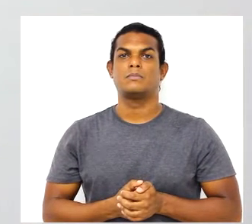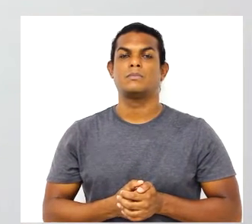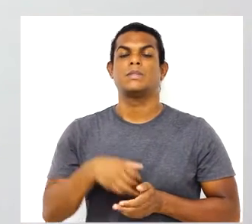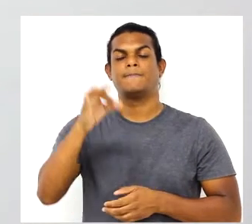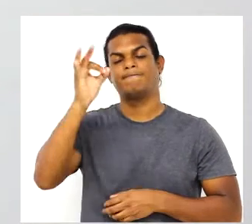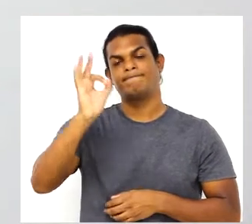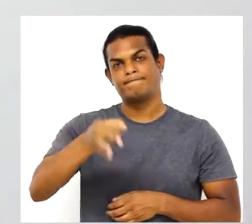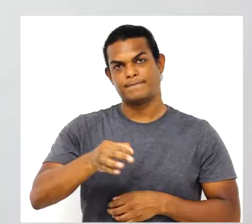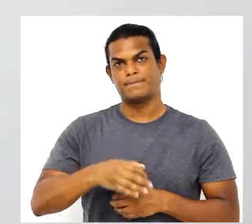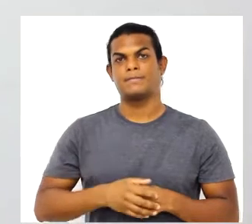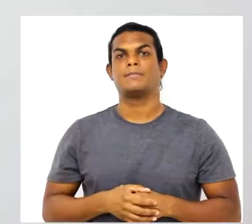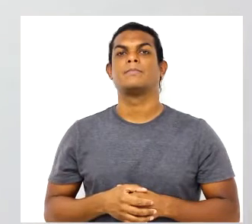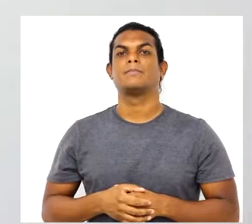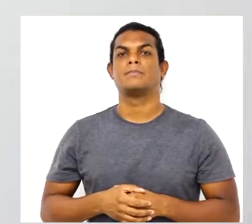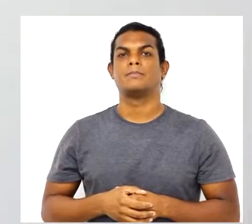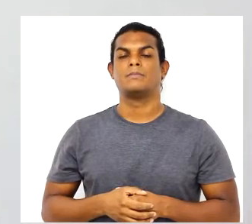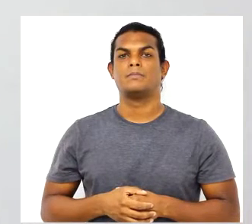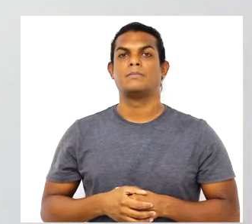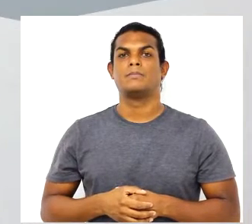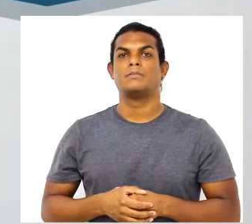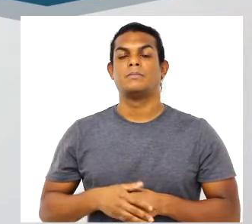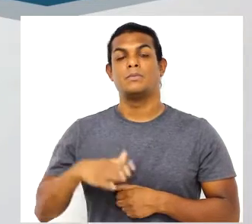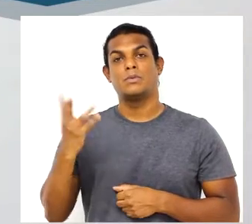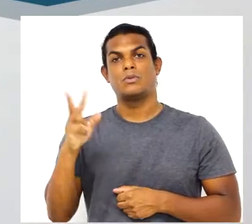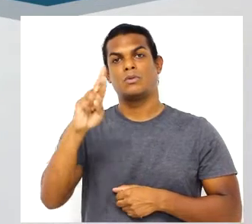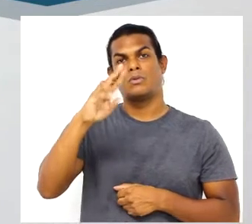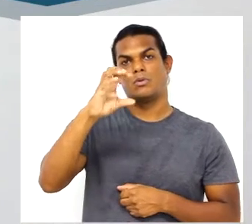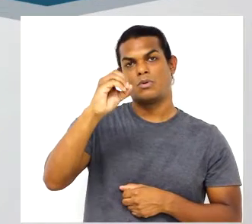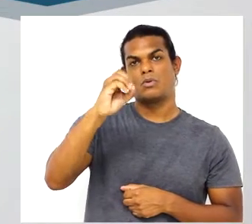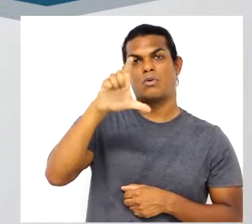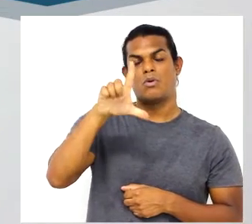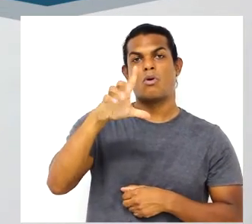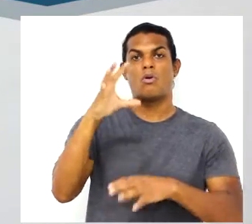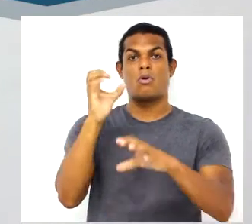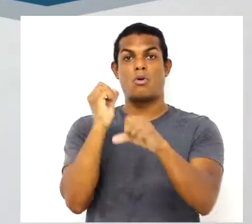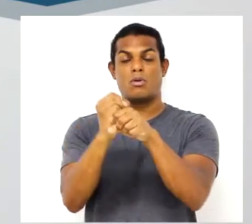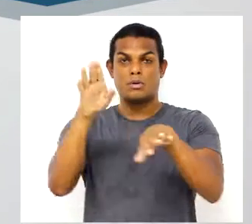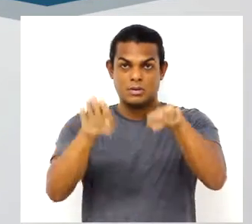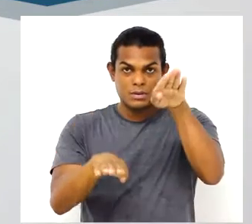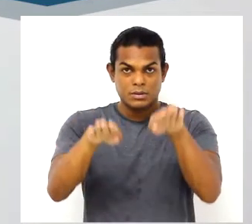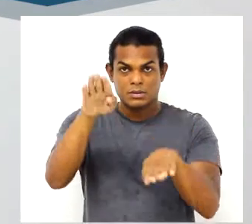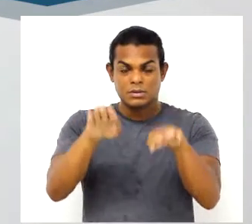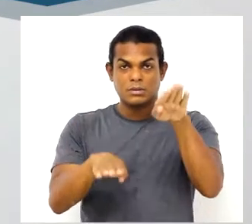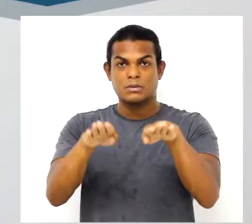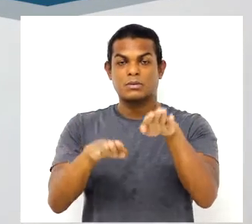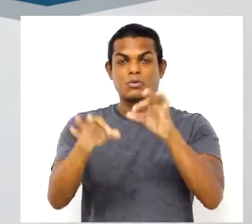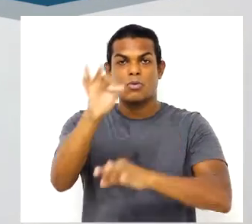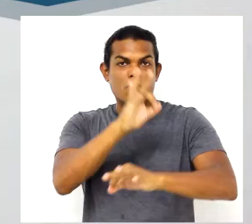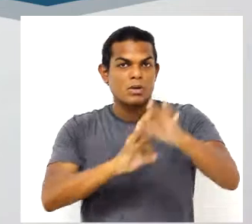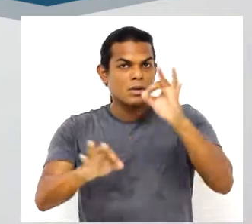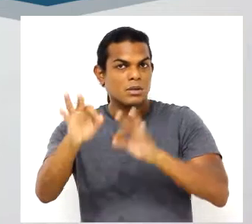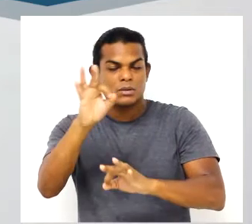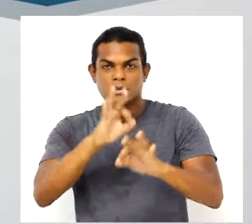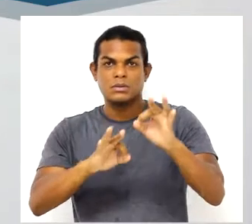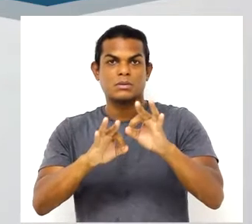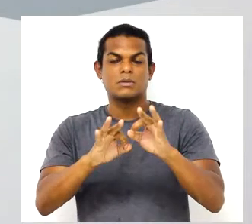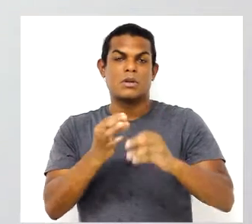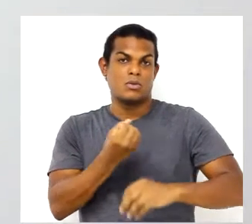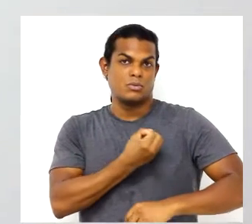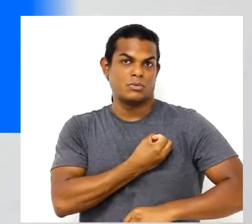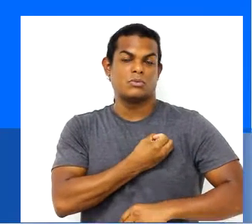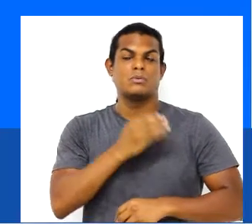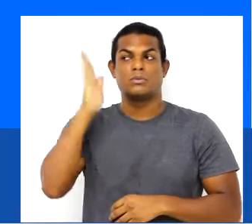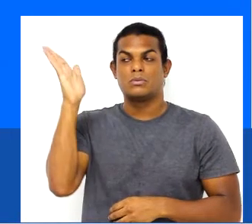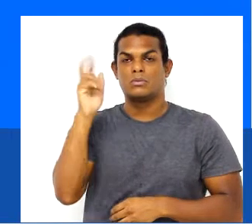acertou. Isso na estatística chamamos de rol. Rol significa os dados em ordem. Observe a nossa segunda